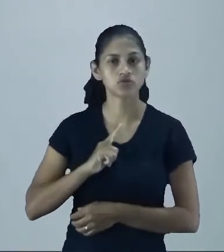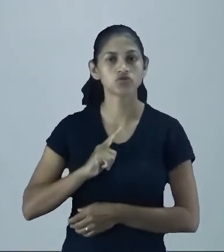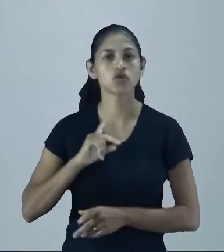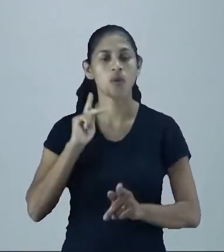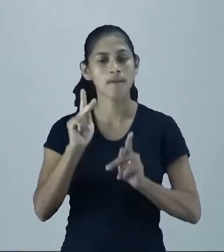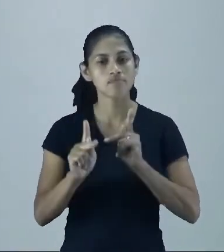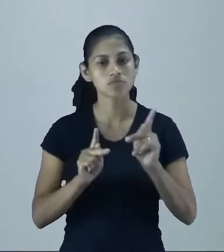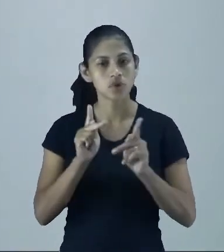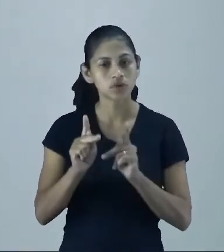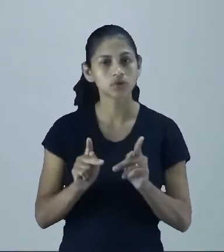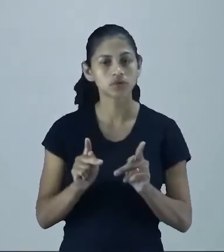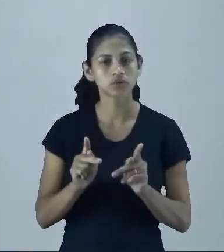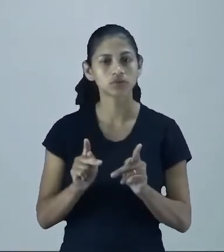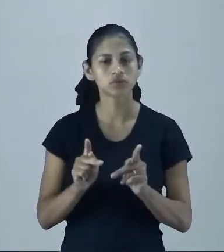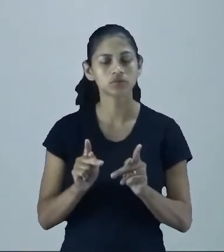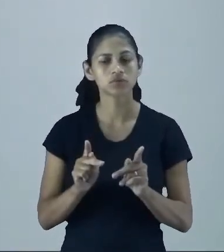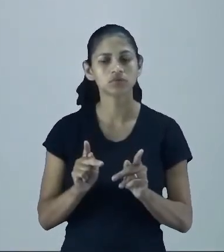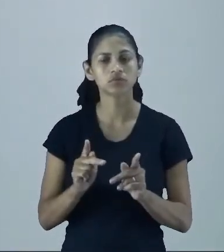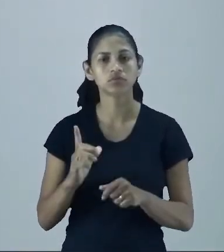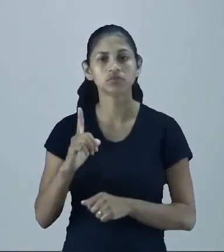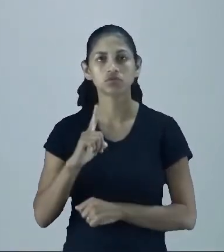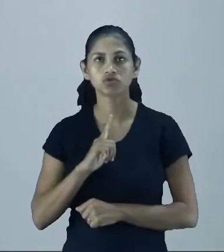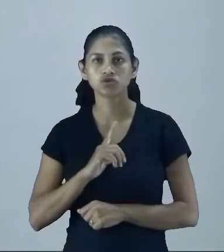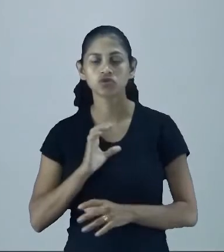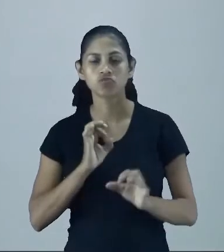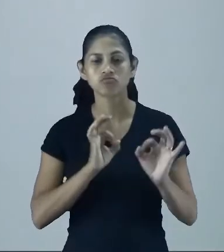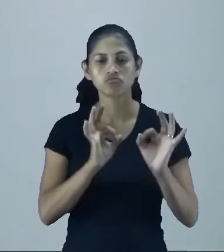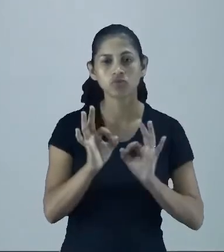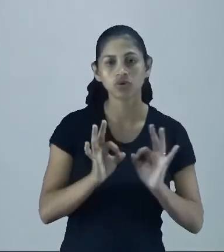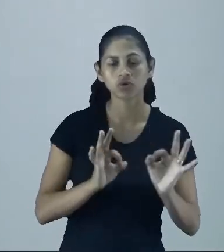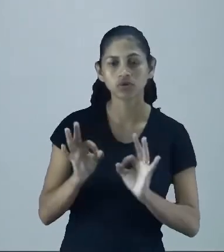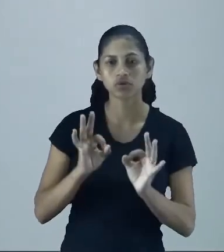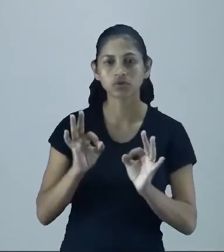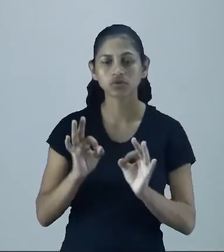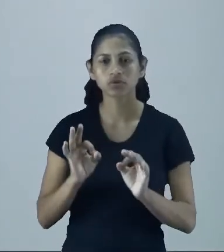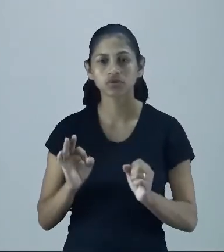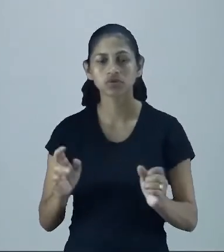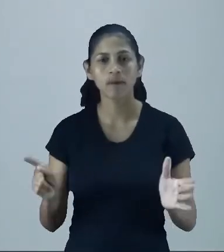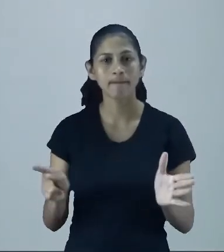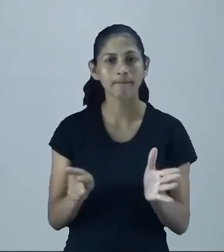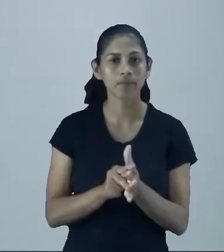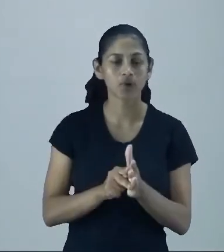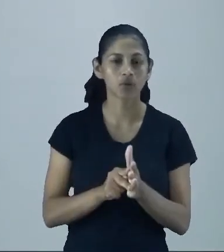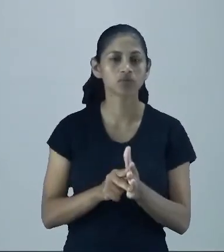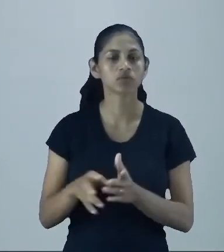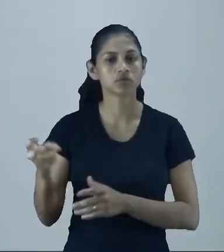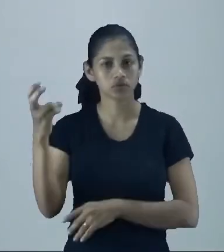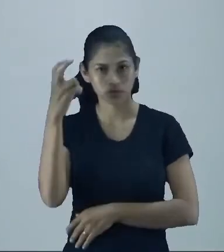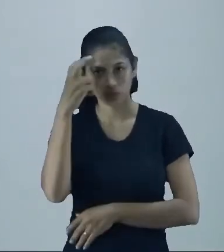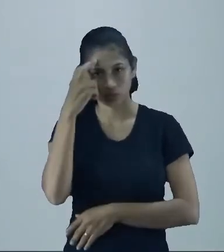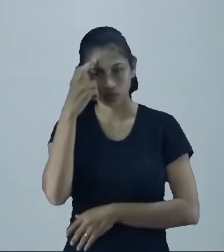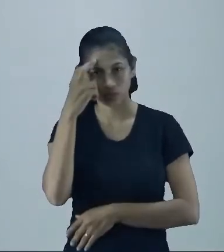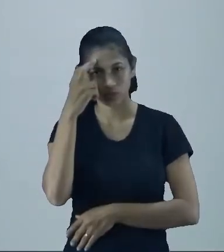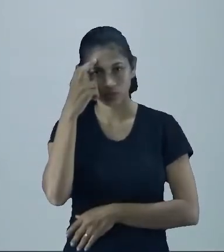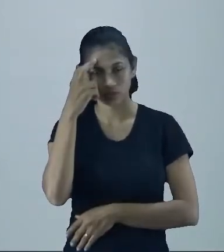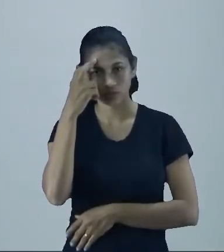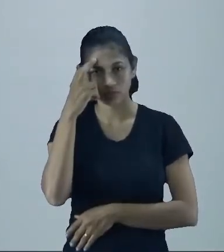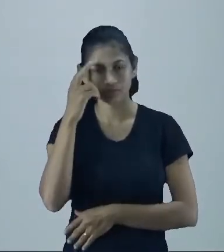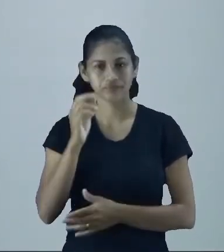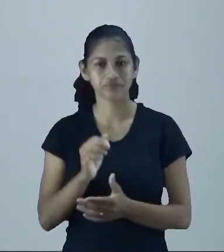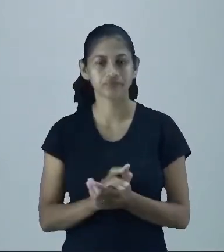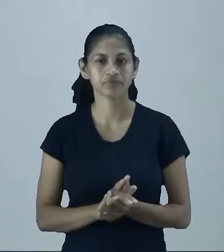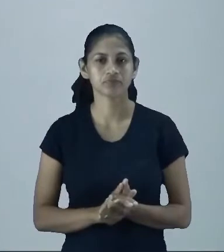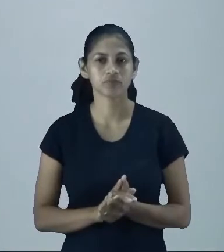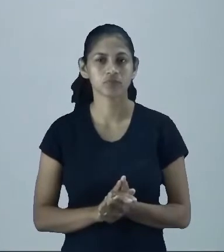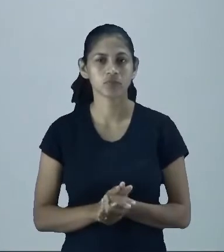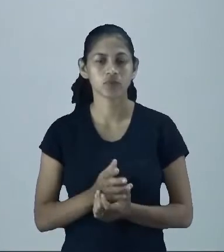povo que ele tinha uma organização de acordo com a sua cultura, de acordo com aquilo que eles acreditavam.